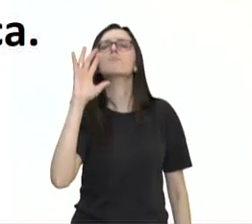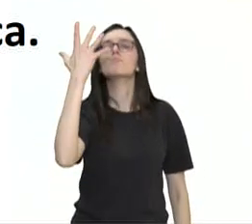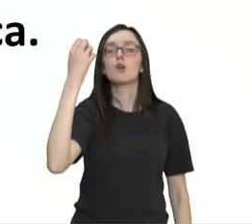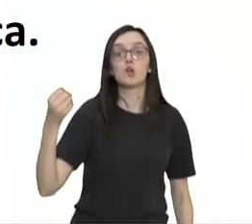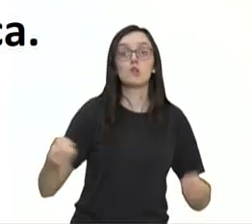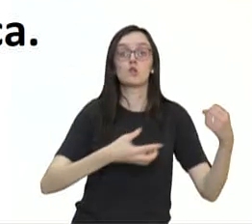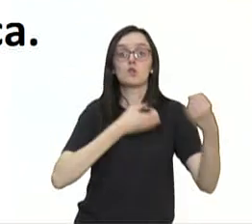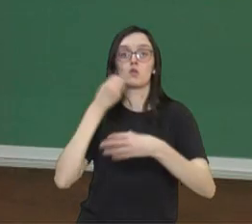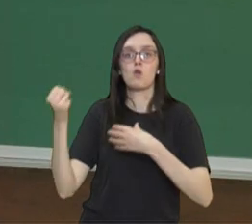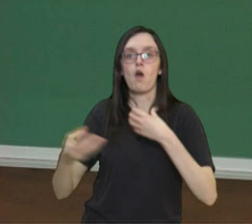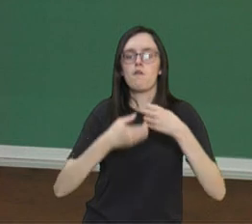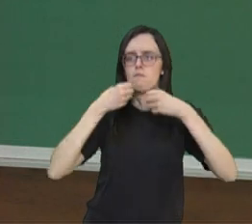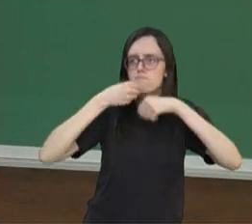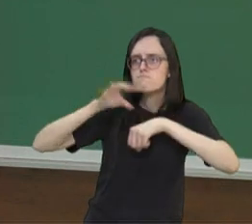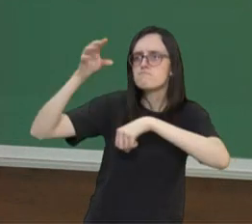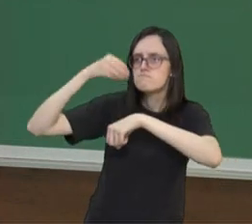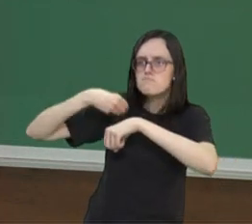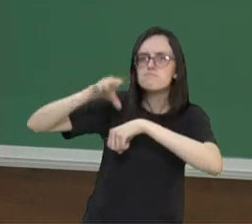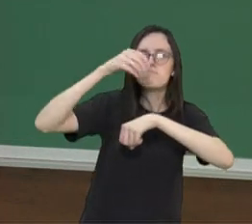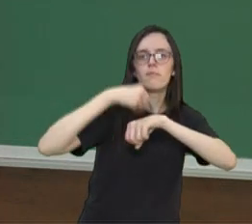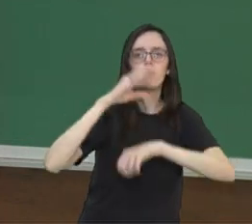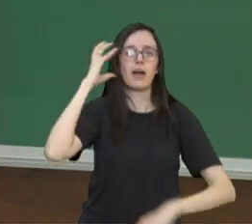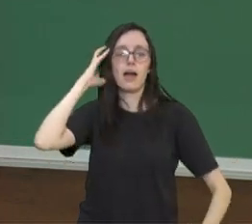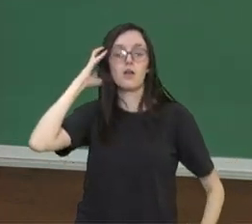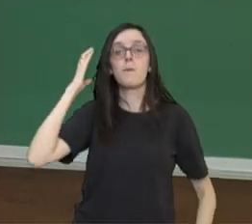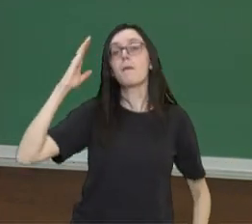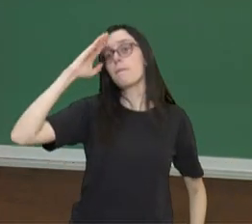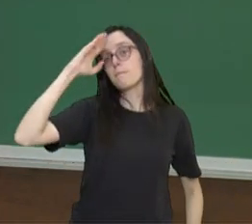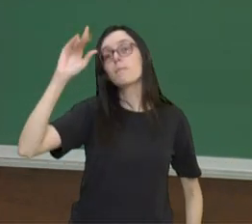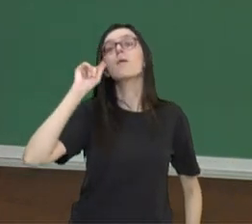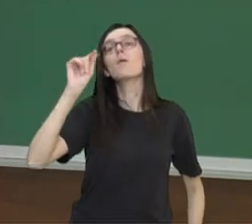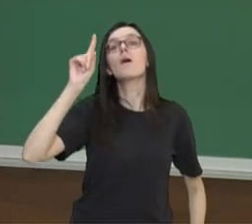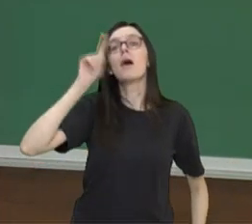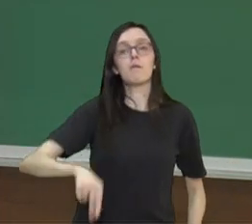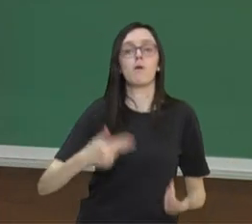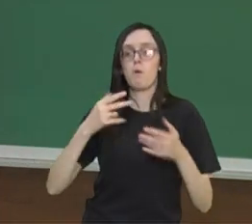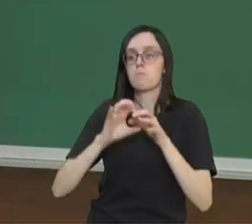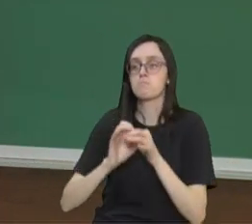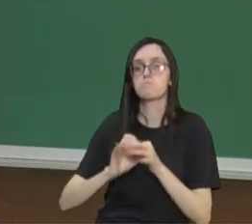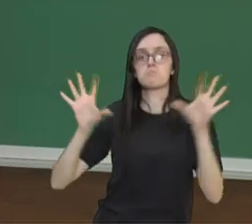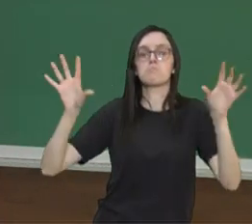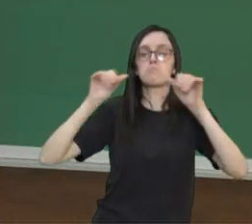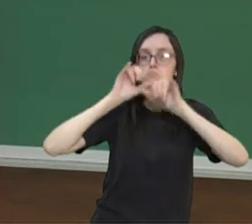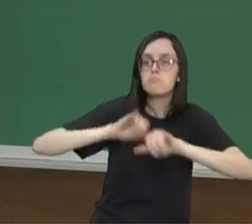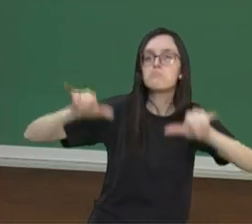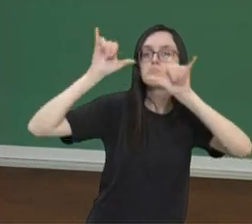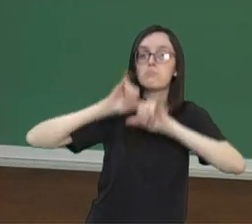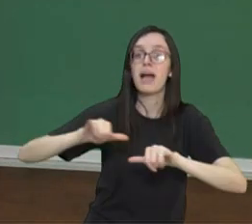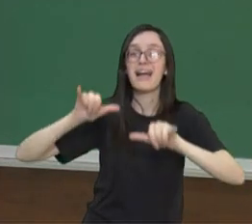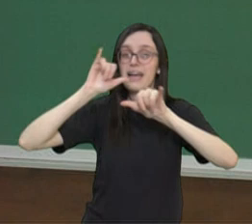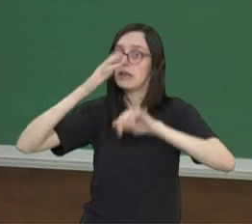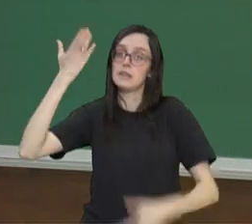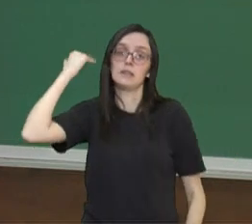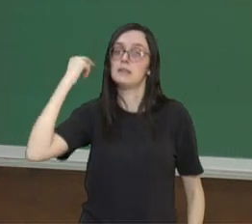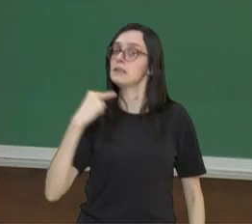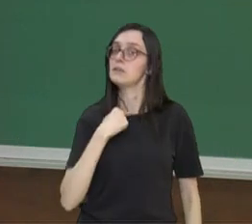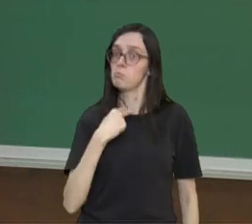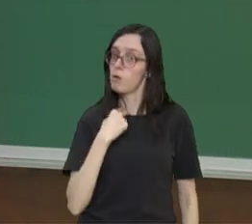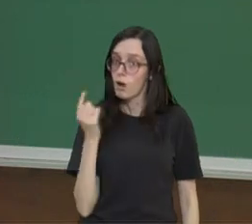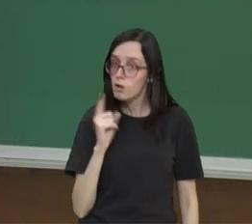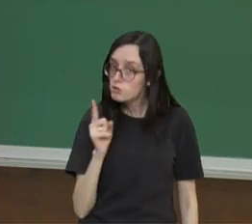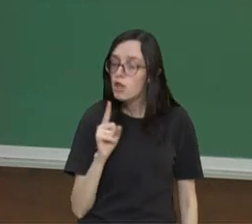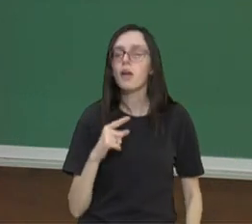novos conteúdos chegaram ao rádio, principalmente após a permissão para transmitir propaganda, o que não podia antes no